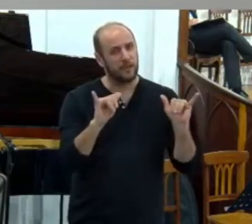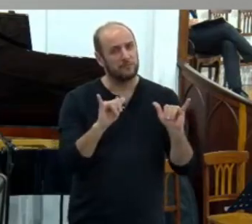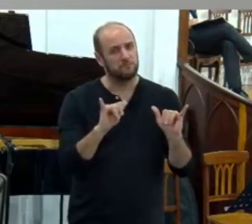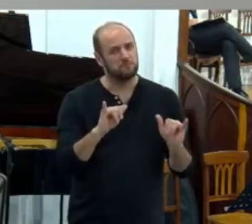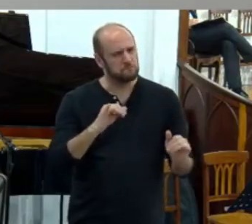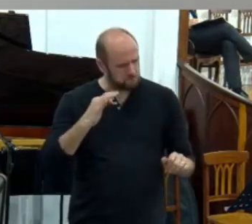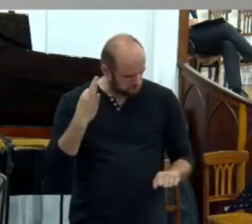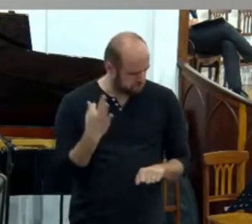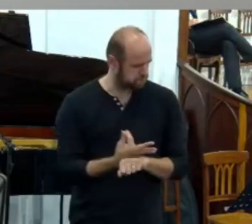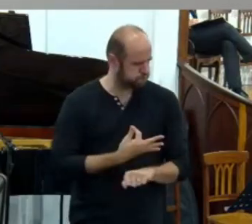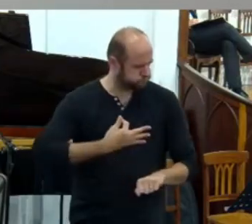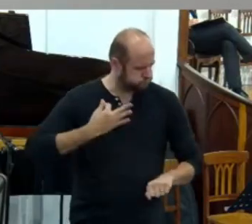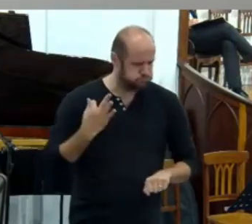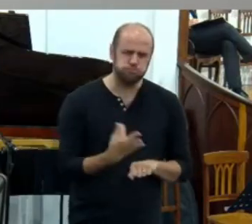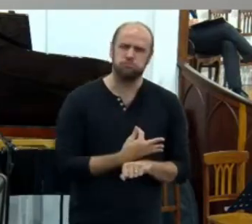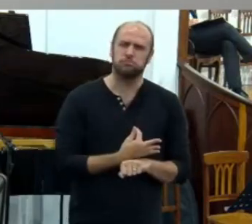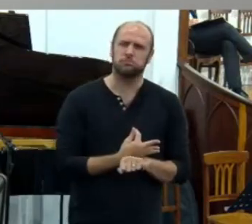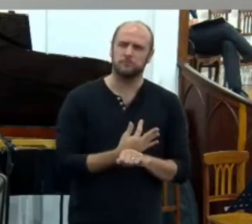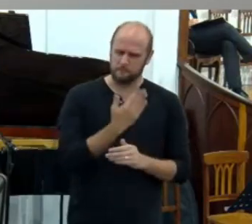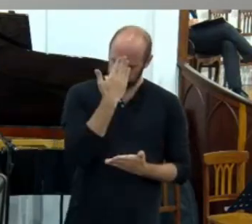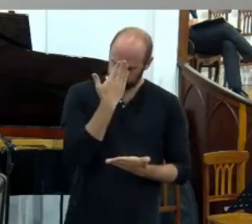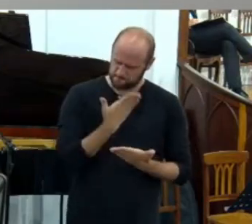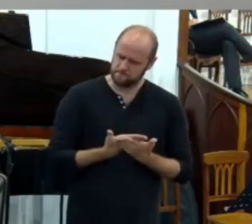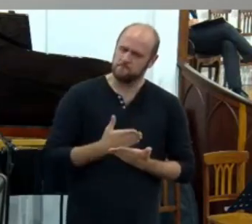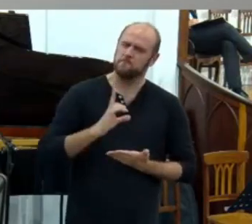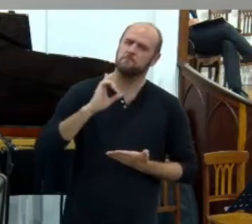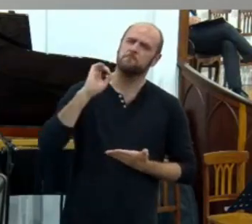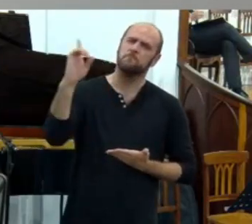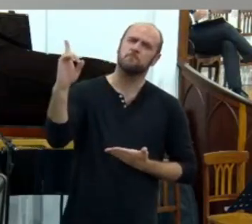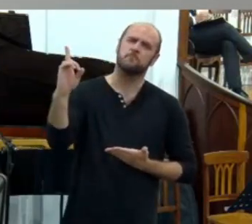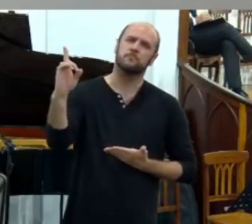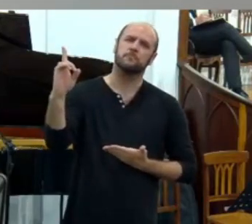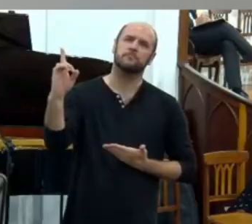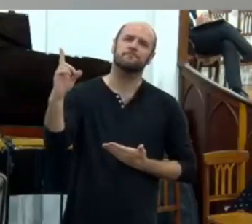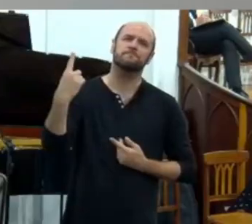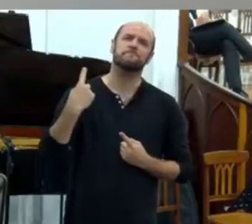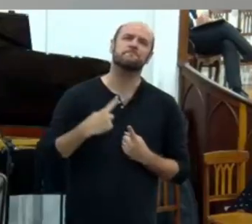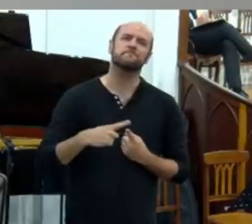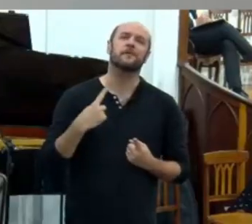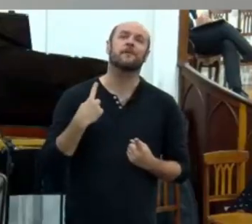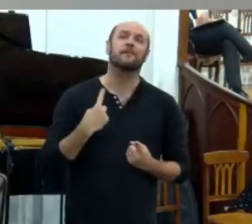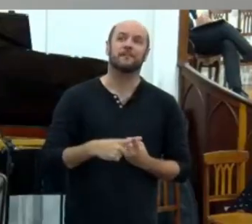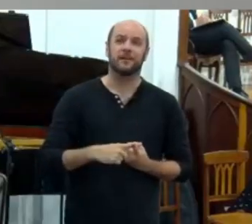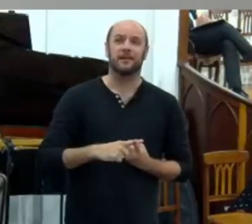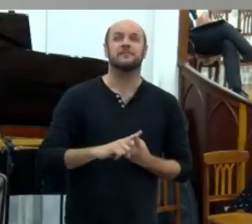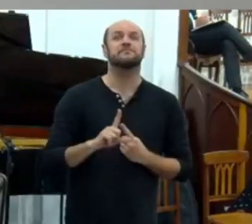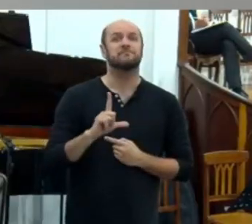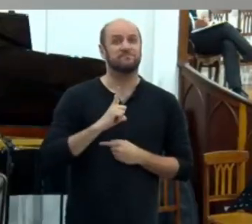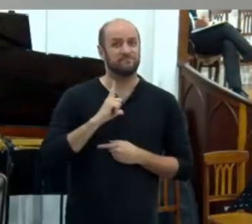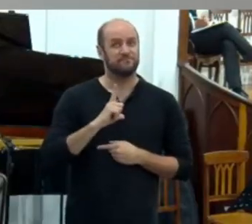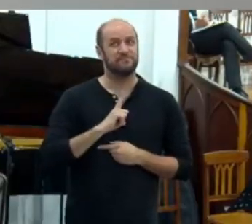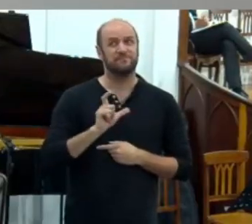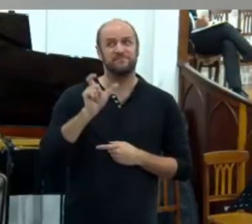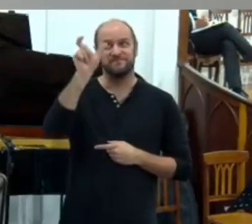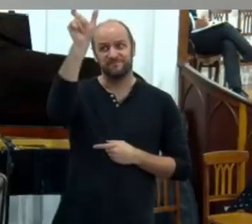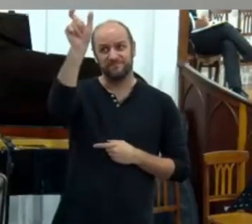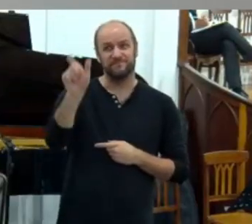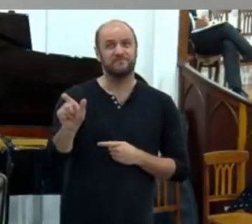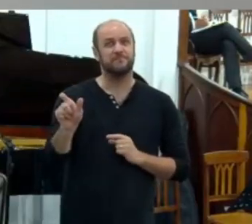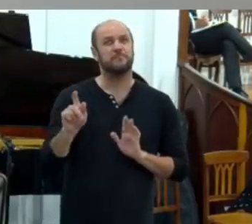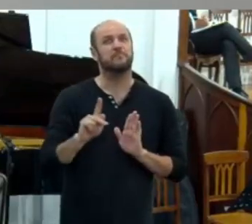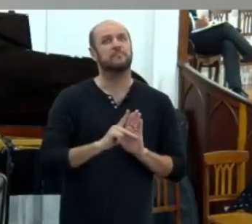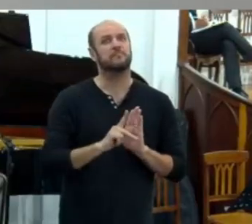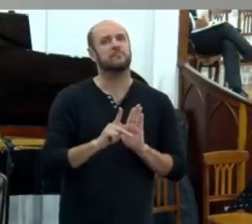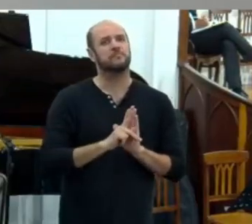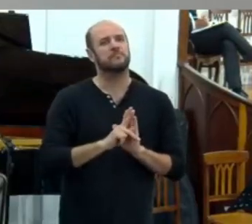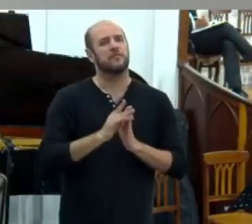resistam, confiem em Deus, porque nos reserva Ele